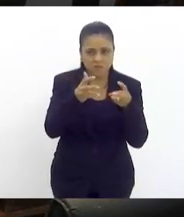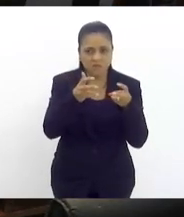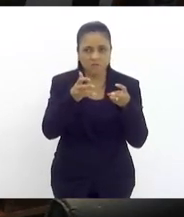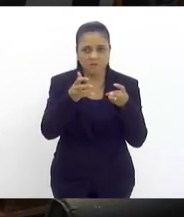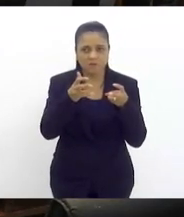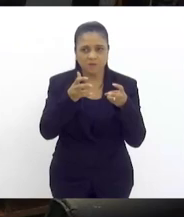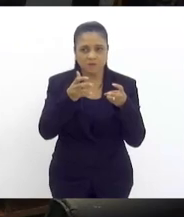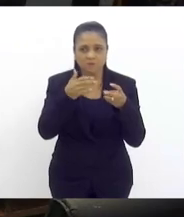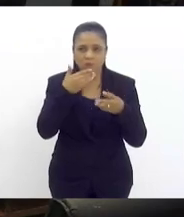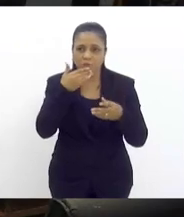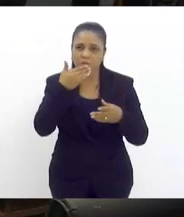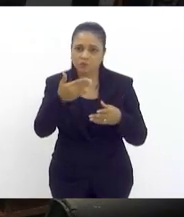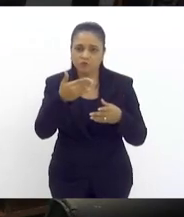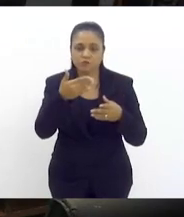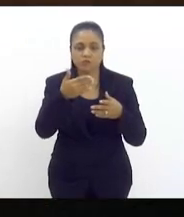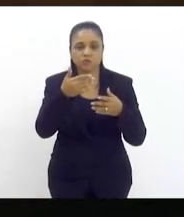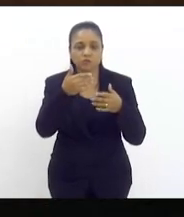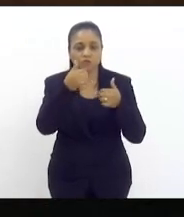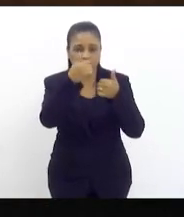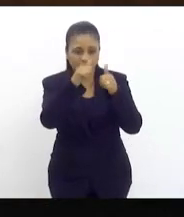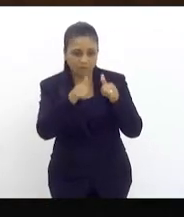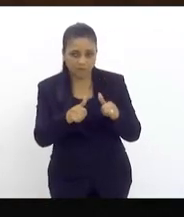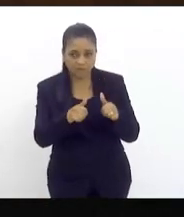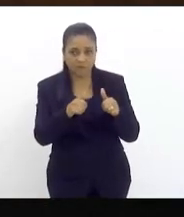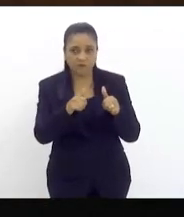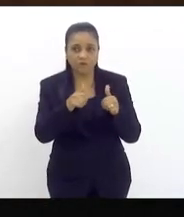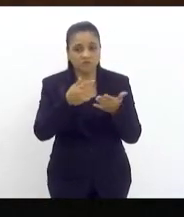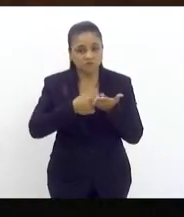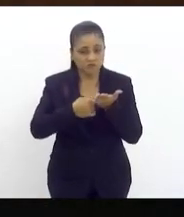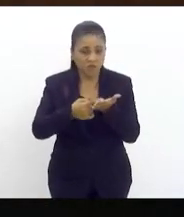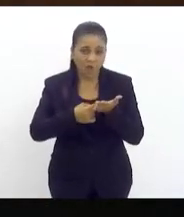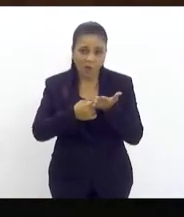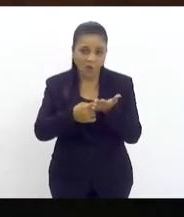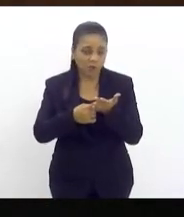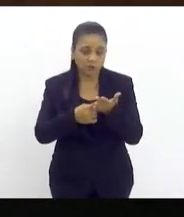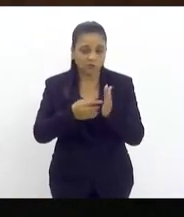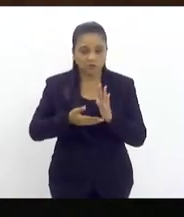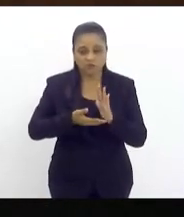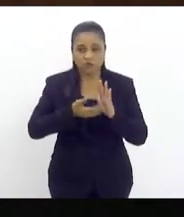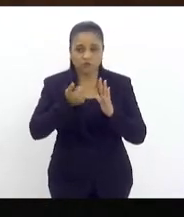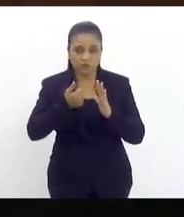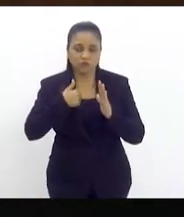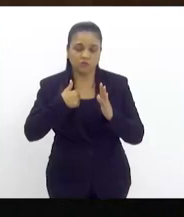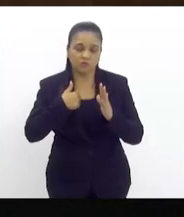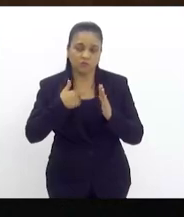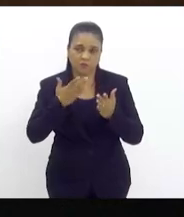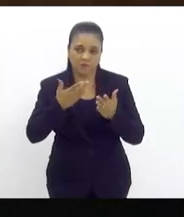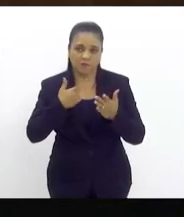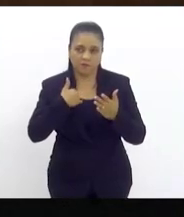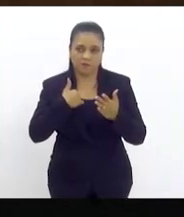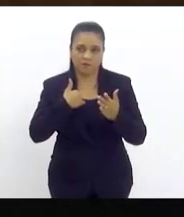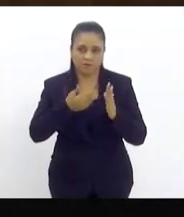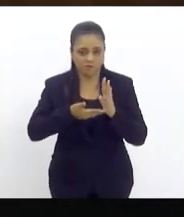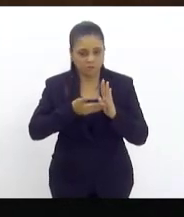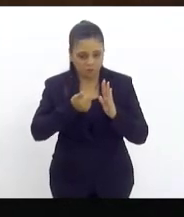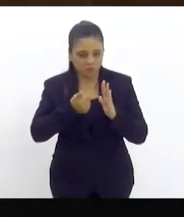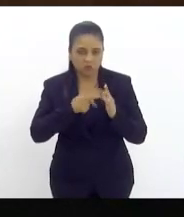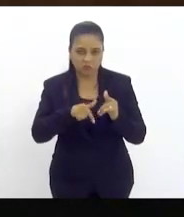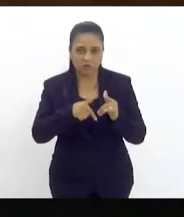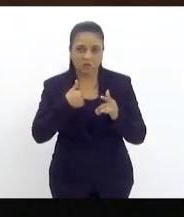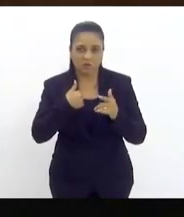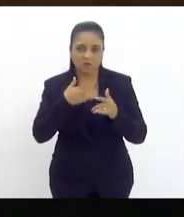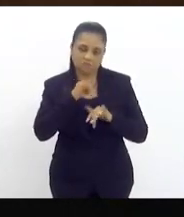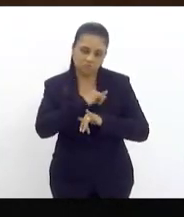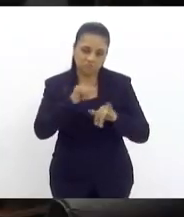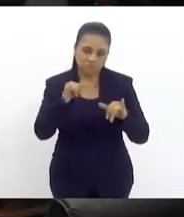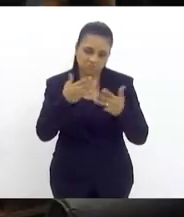O pedido foi meu de verificação. Já que teve acordo, retirar a verificação. Faço minha retirada da verificação. Vossa Excelência pode proclamar